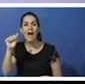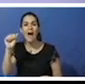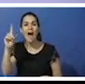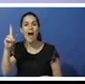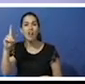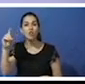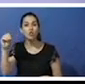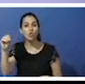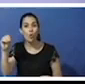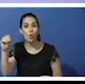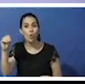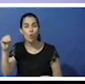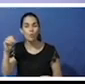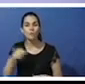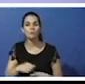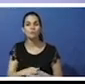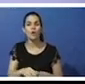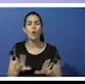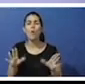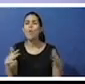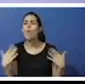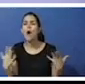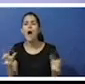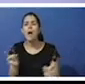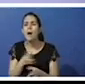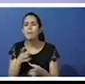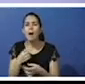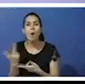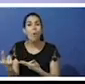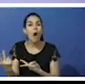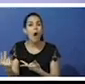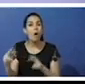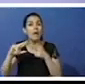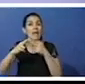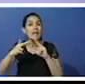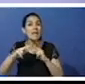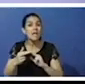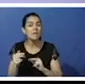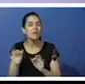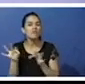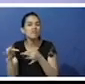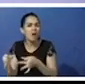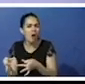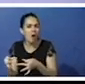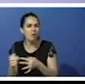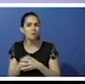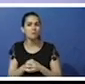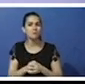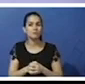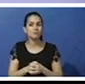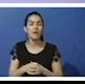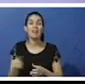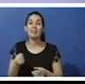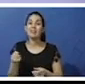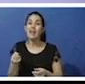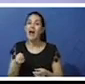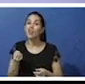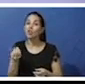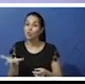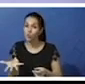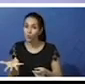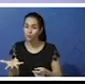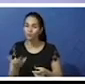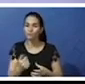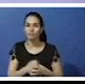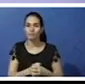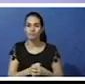Soldado. Qual dessas palavras terminam igual soldado? Tem o mesmo som no final. O dado. E aqui